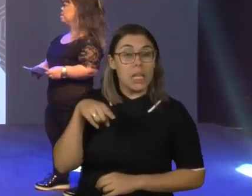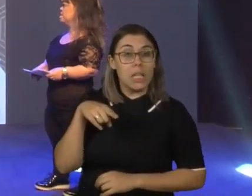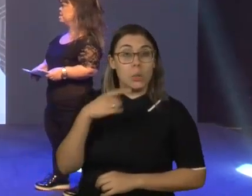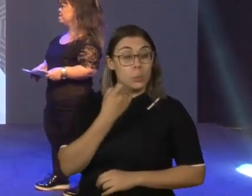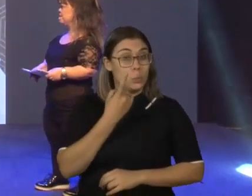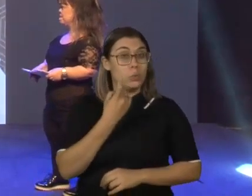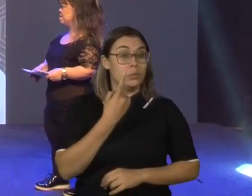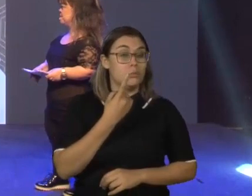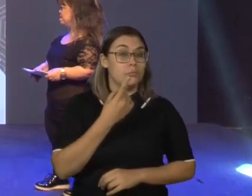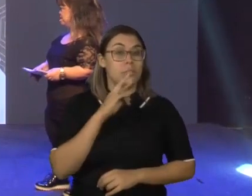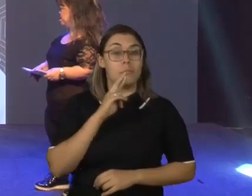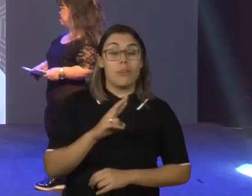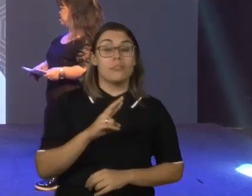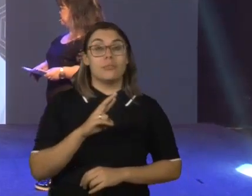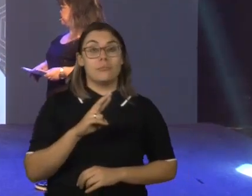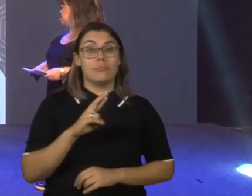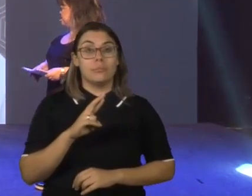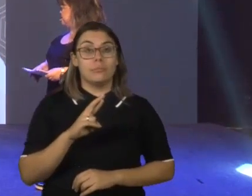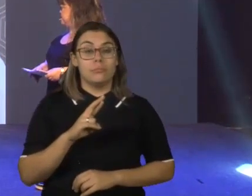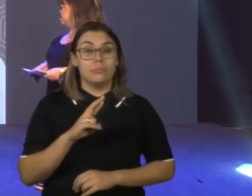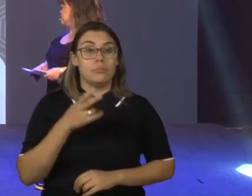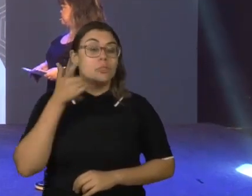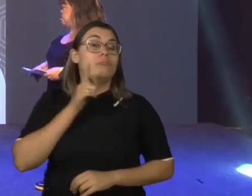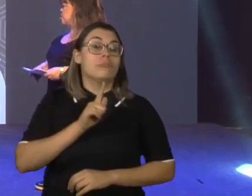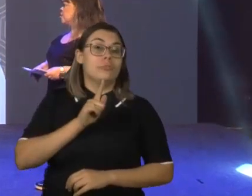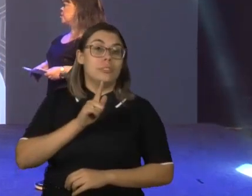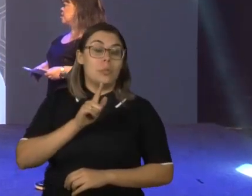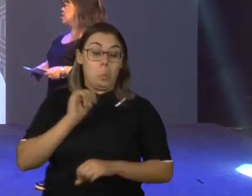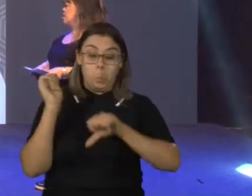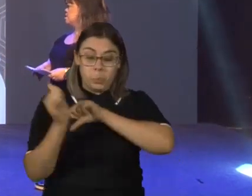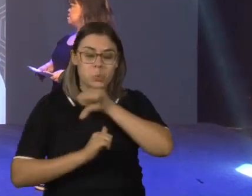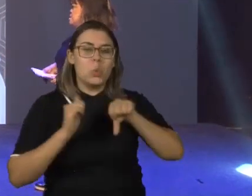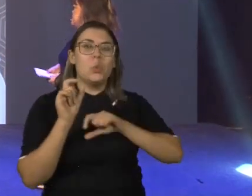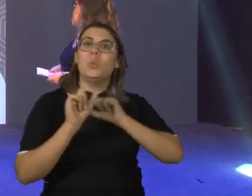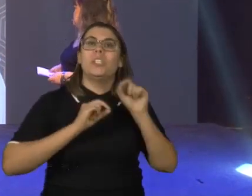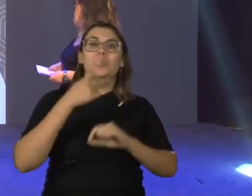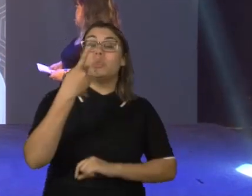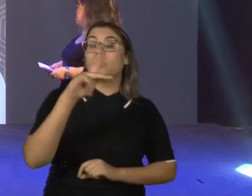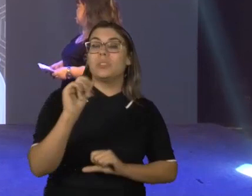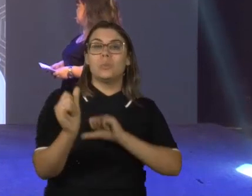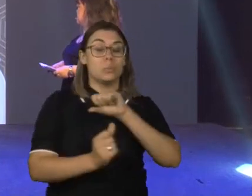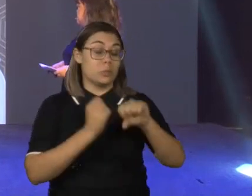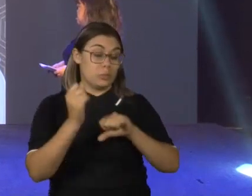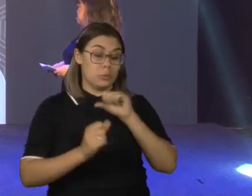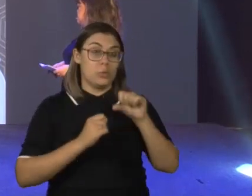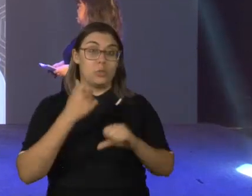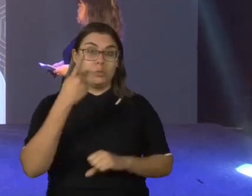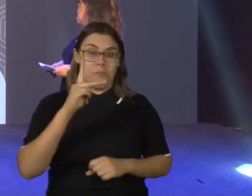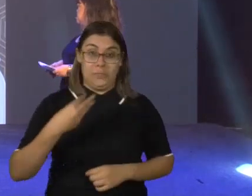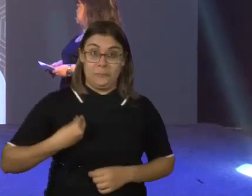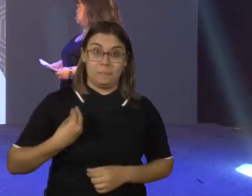um resultado, posso dizer assim, da Expedição 21. Mudou? O que mudou na sua vida depois de você participar da